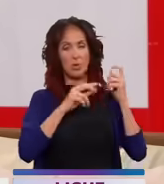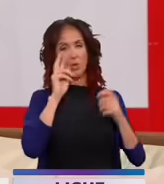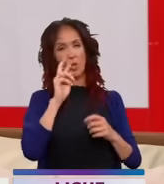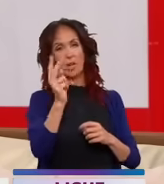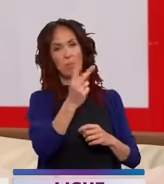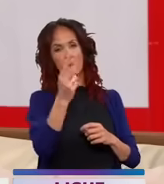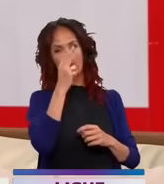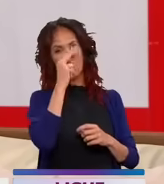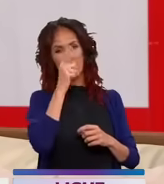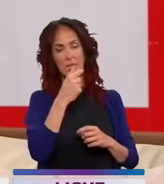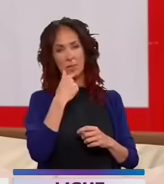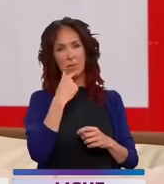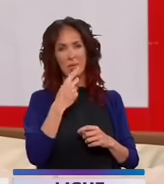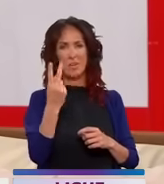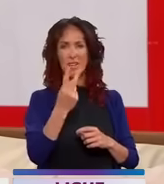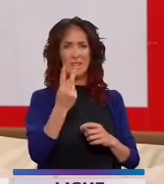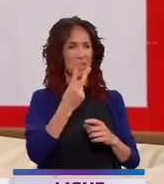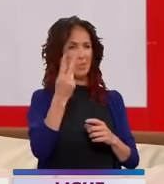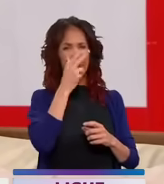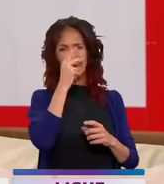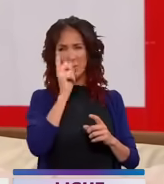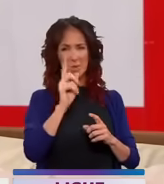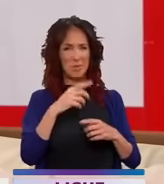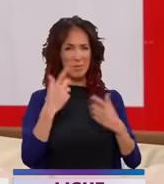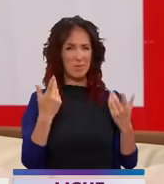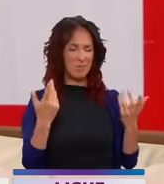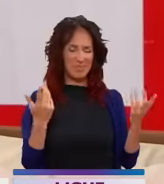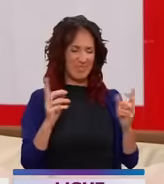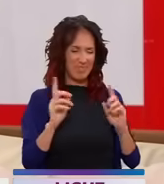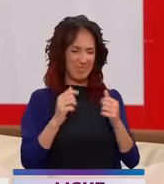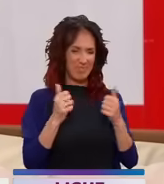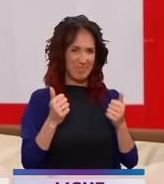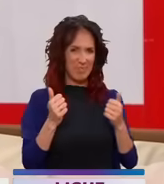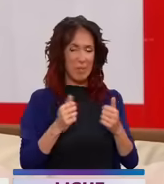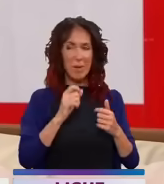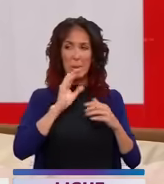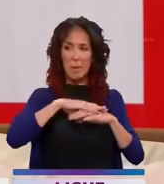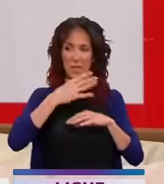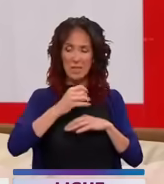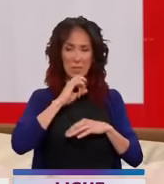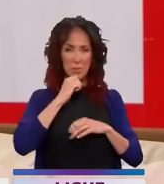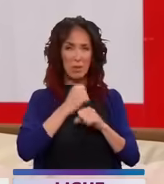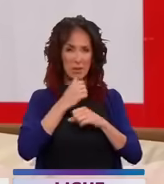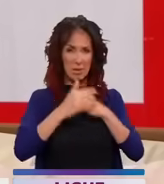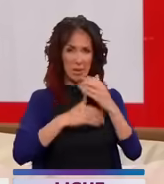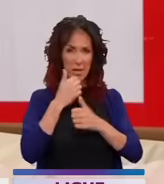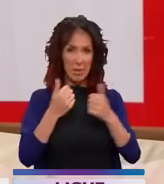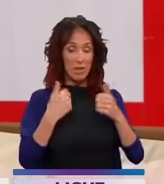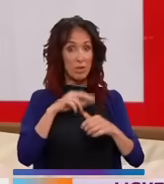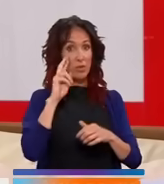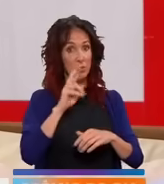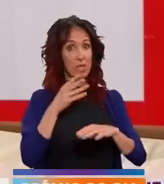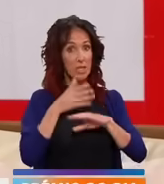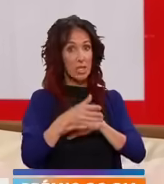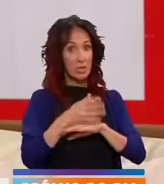como todos entenderam que é uma relação disfuncional. Um dia mais tarde pode vir a funcionar. Mas aquele dia eu vi em direto e